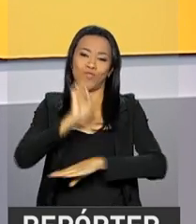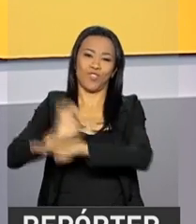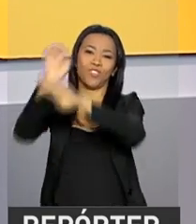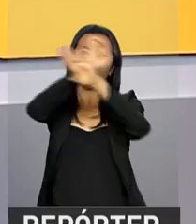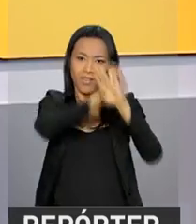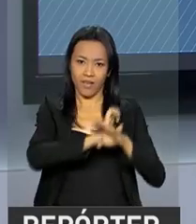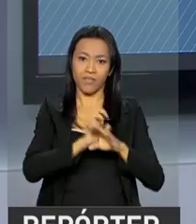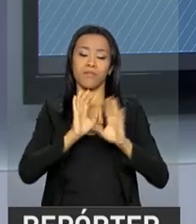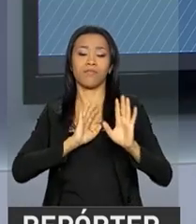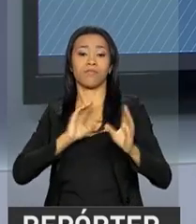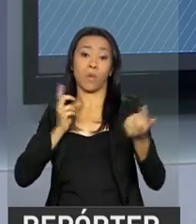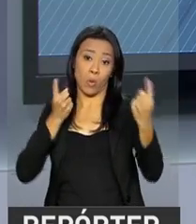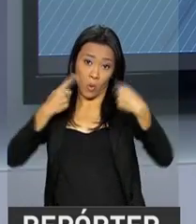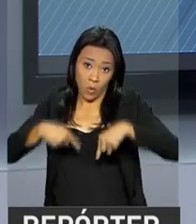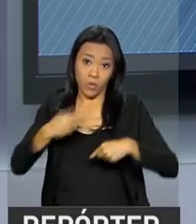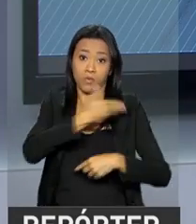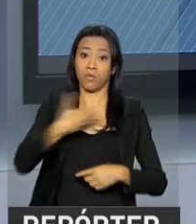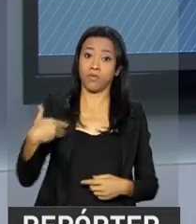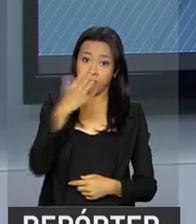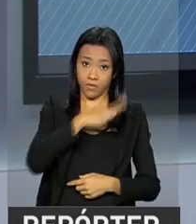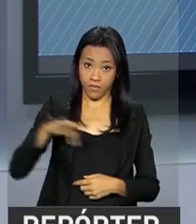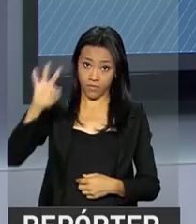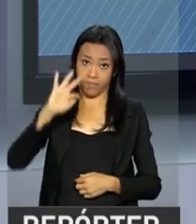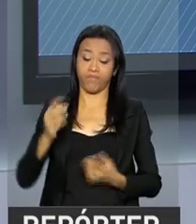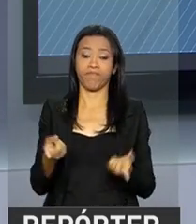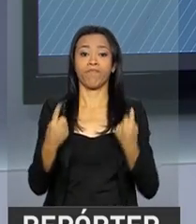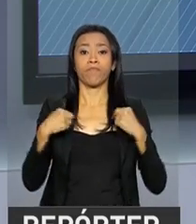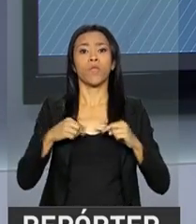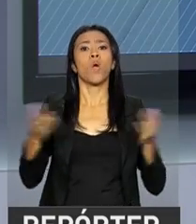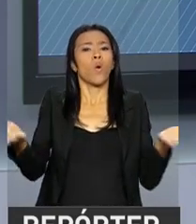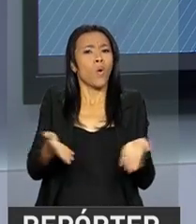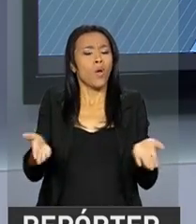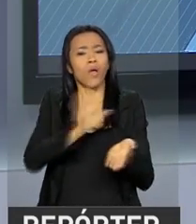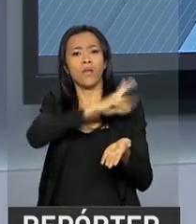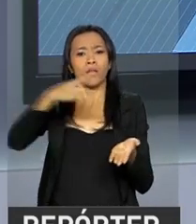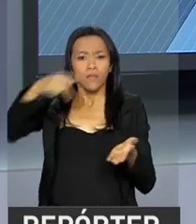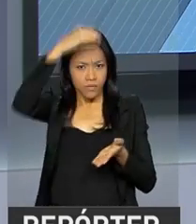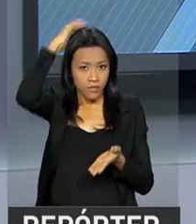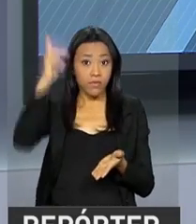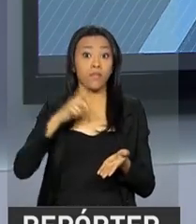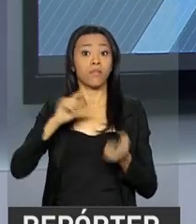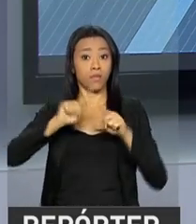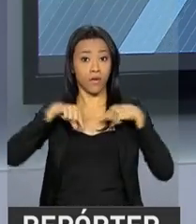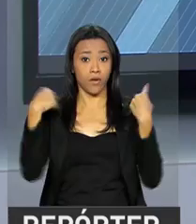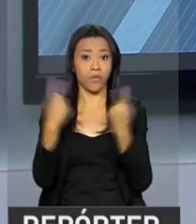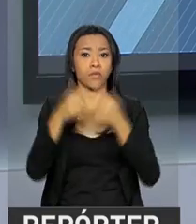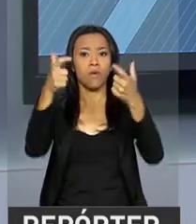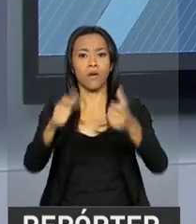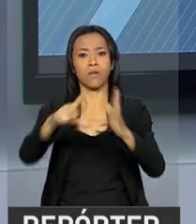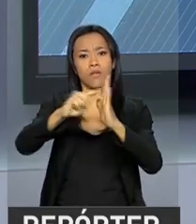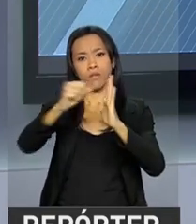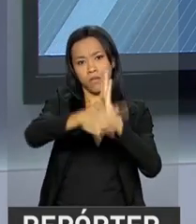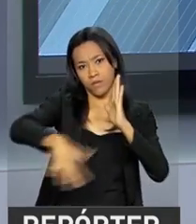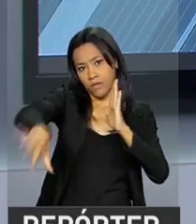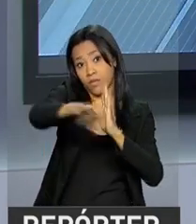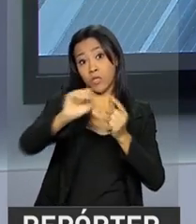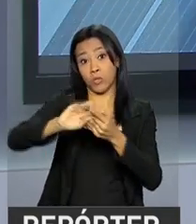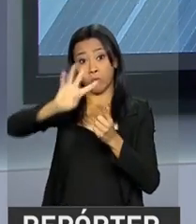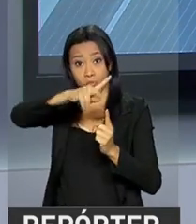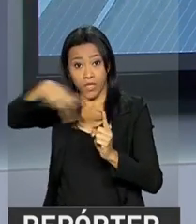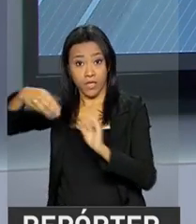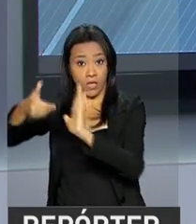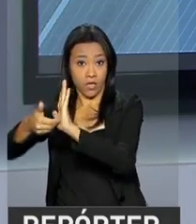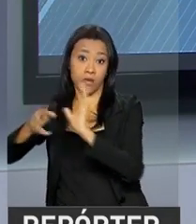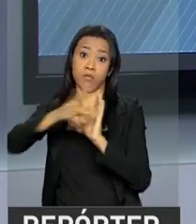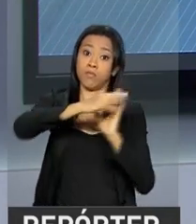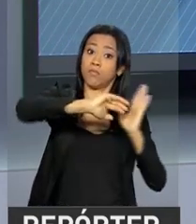estados ainda hoje o presidente Michel Temer tem uma reunião no palácio Planalto com ministros e os presidentes da câmara e